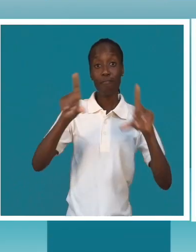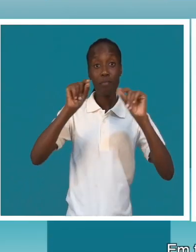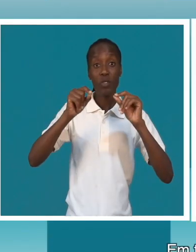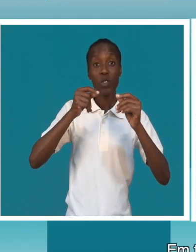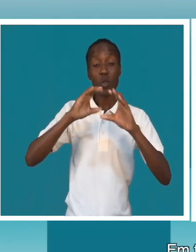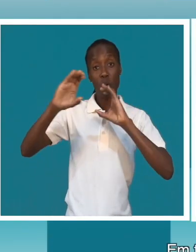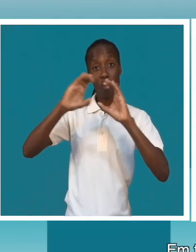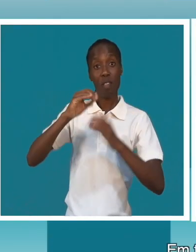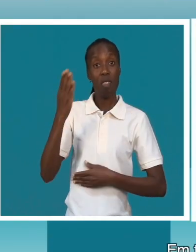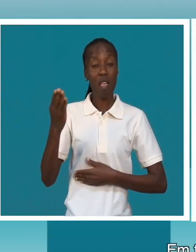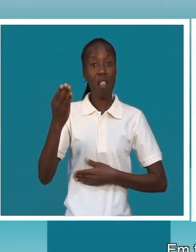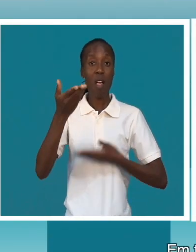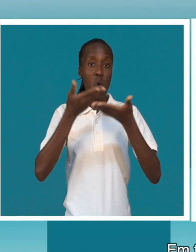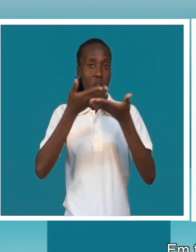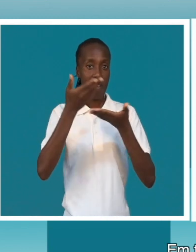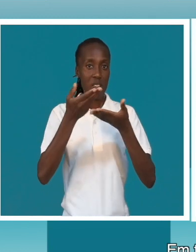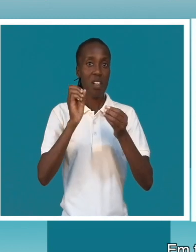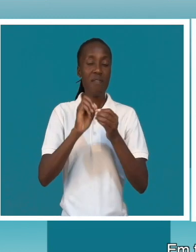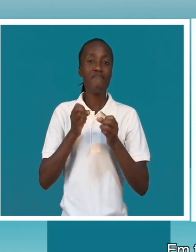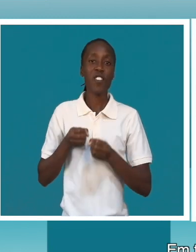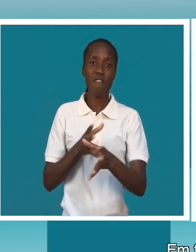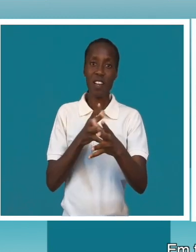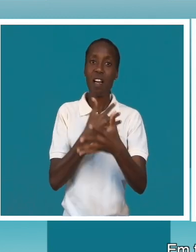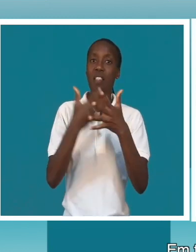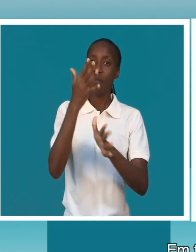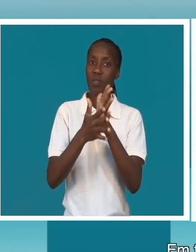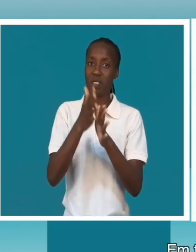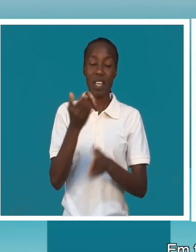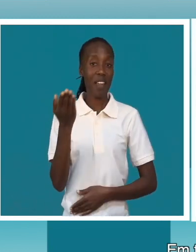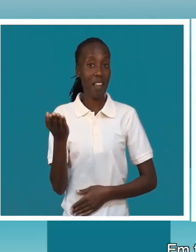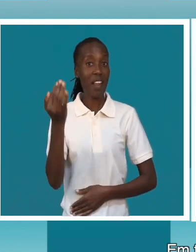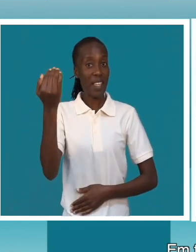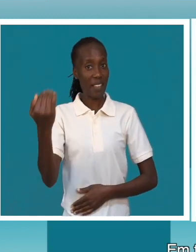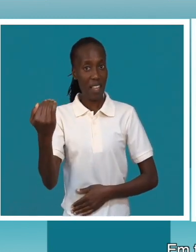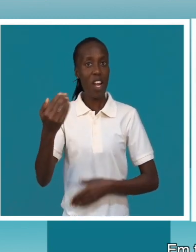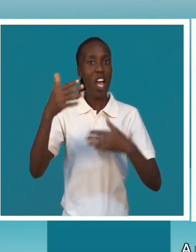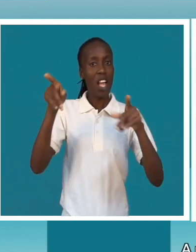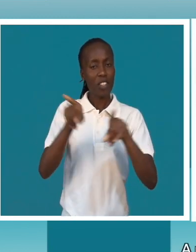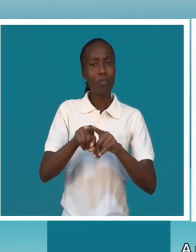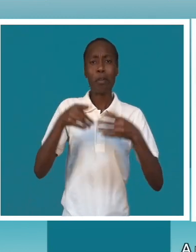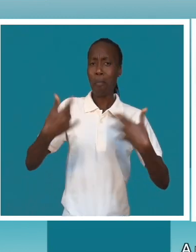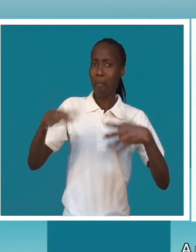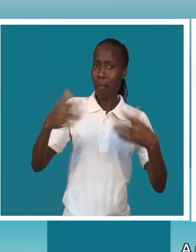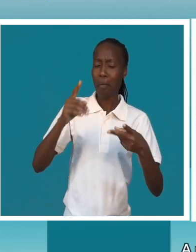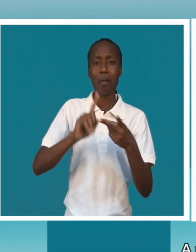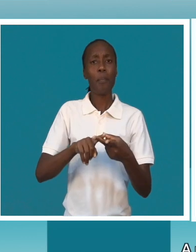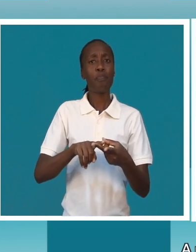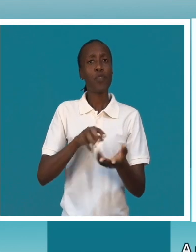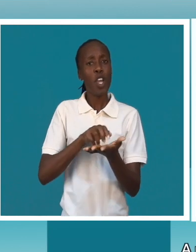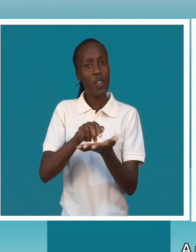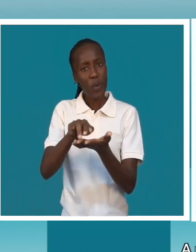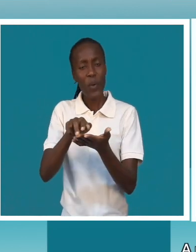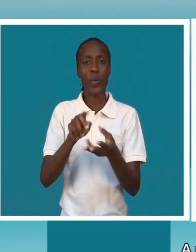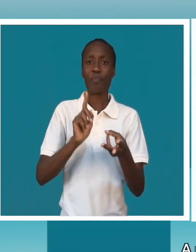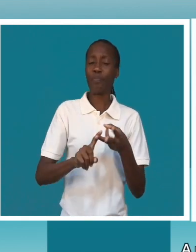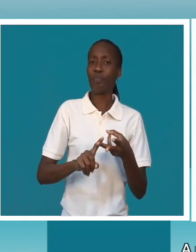Em termos de comunicação, ela conversa com elas falando através de sinais. A pequenina aqui até brinca com ela,